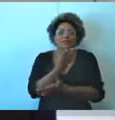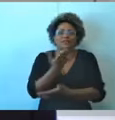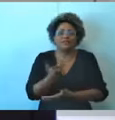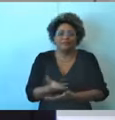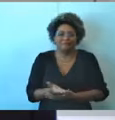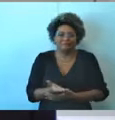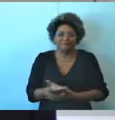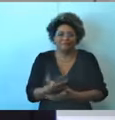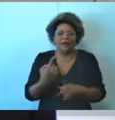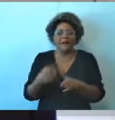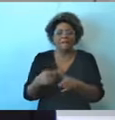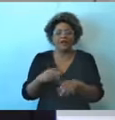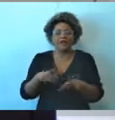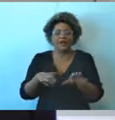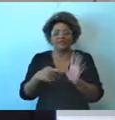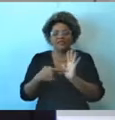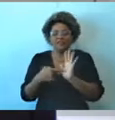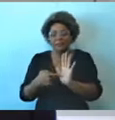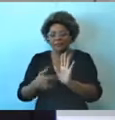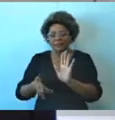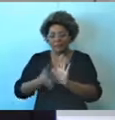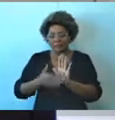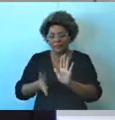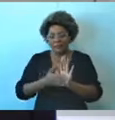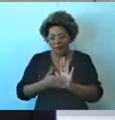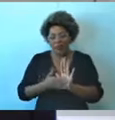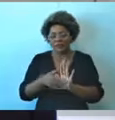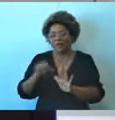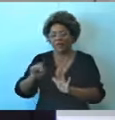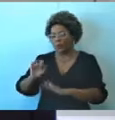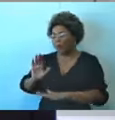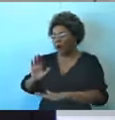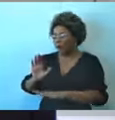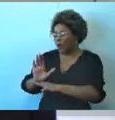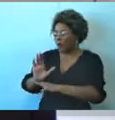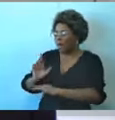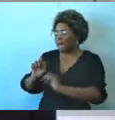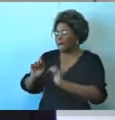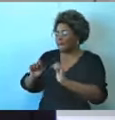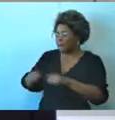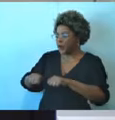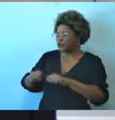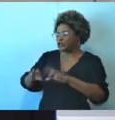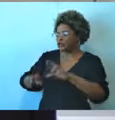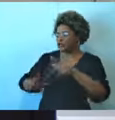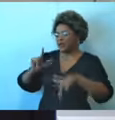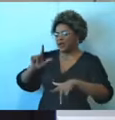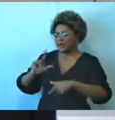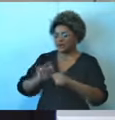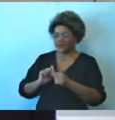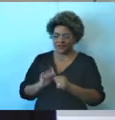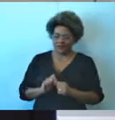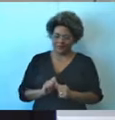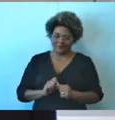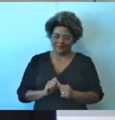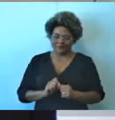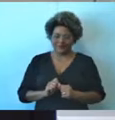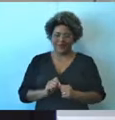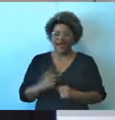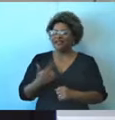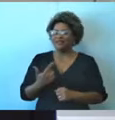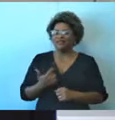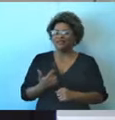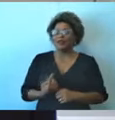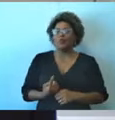a proposta que uma contribuição pode fazer toda a diferença. Então, ninguém é o dono da verdade, nós não somos aqui, de